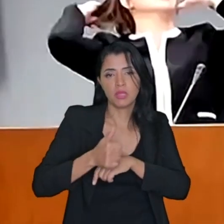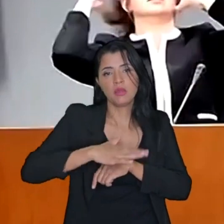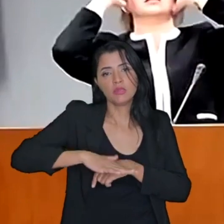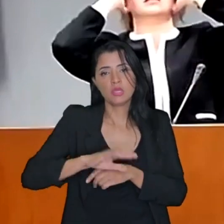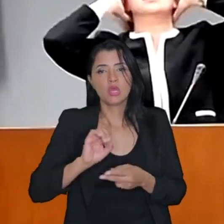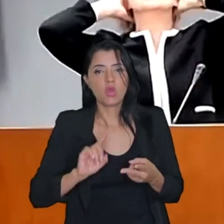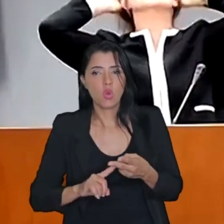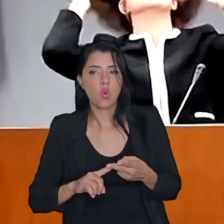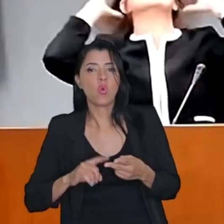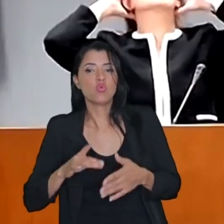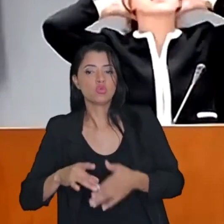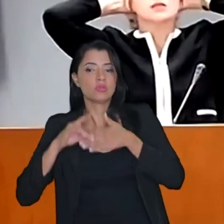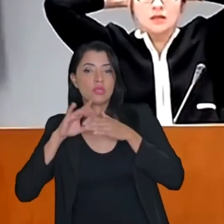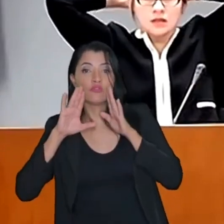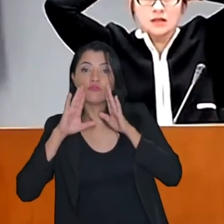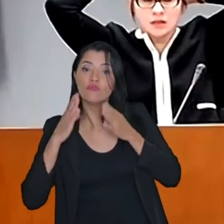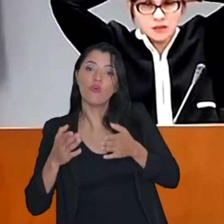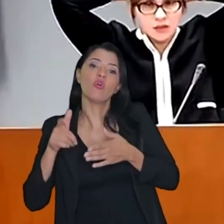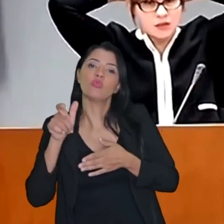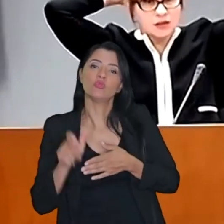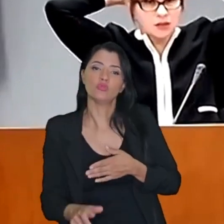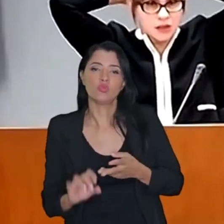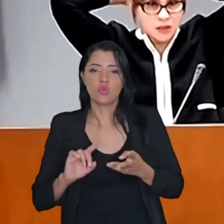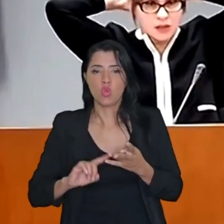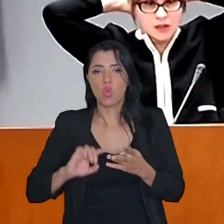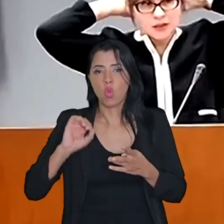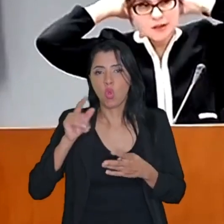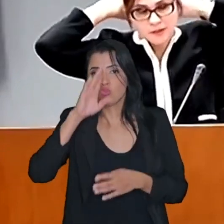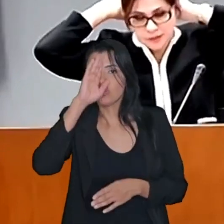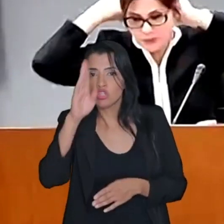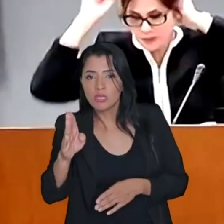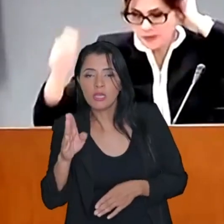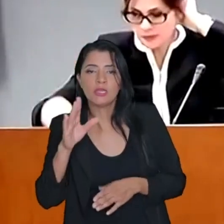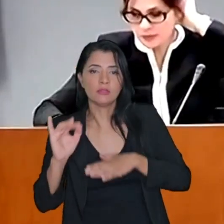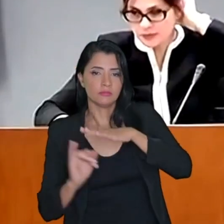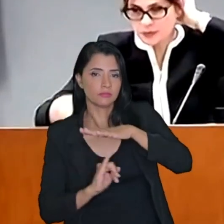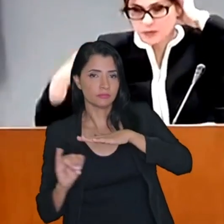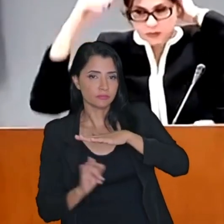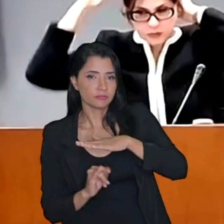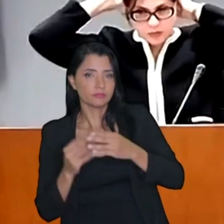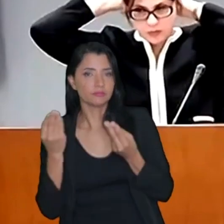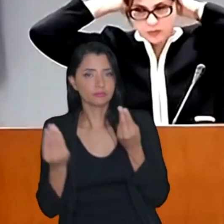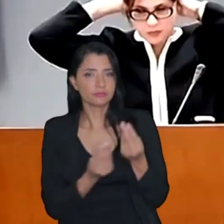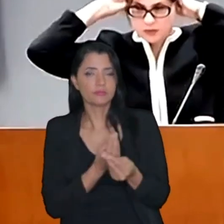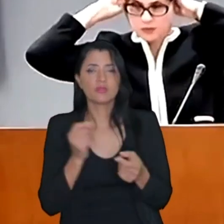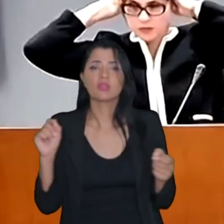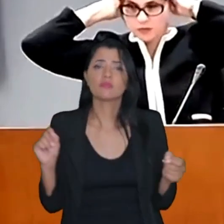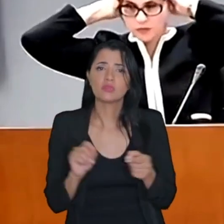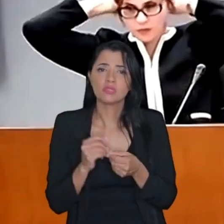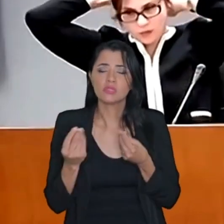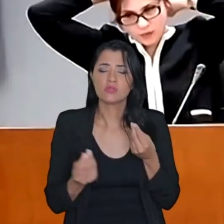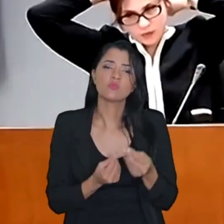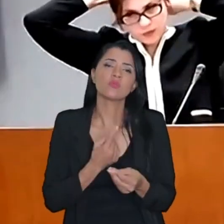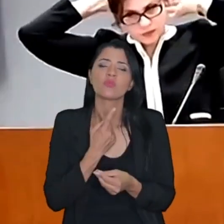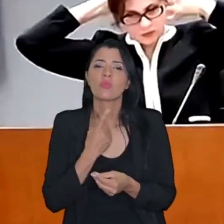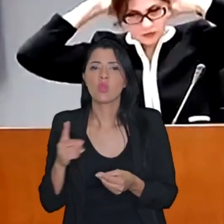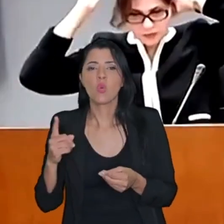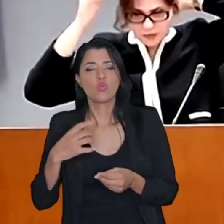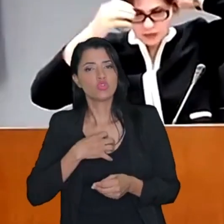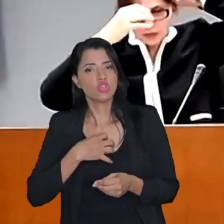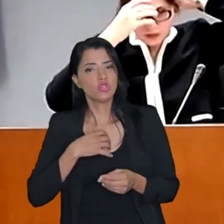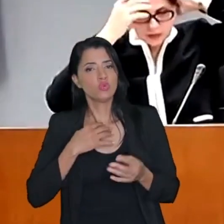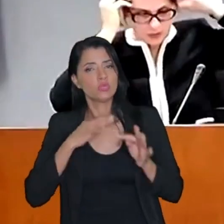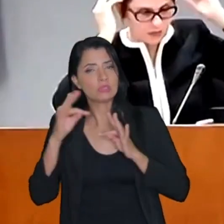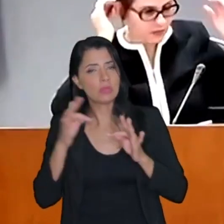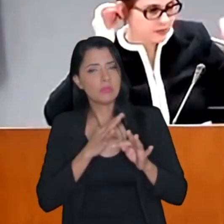seja ela via autoridade central, seja ela direta ou institucional, o que está se fazendo é uma das formas